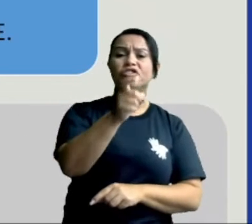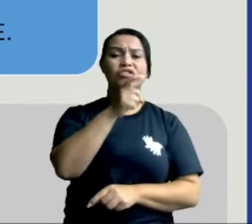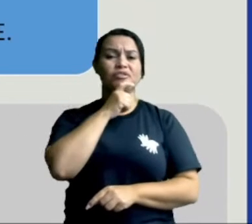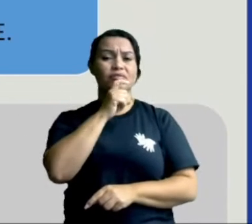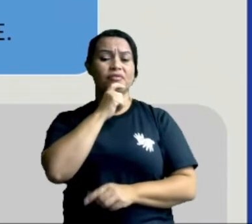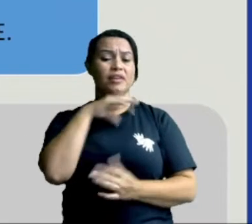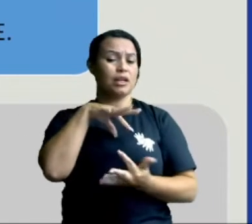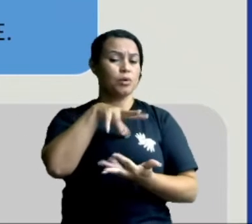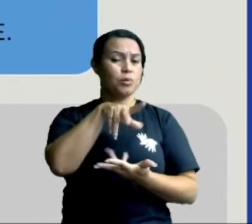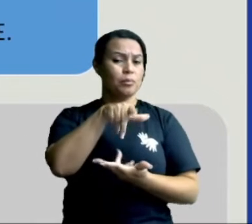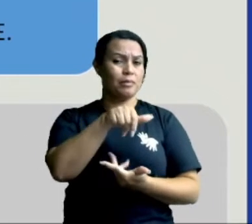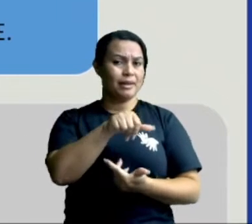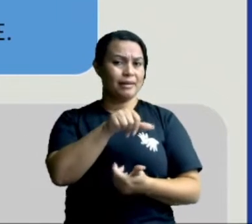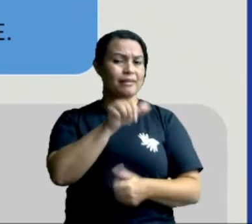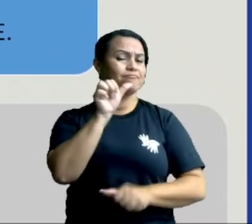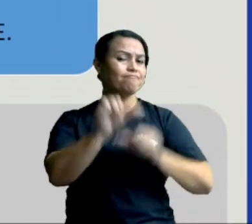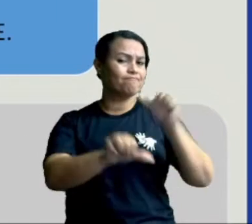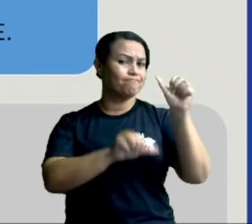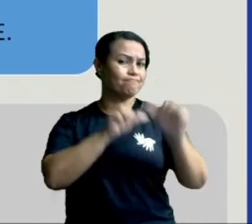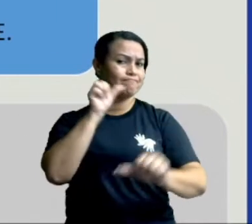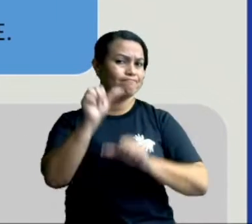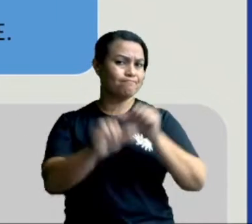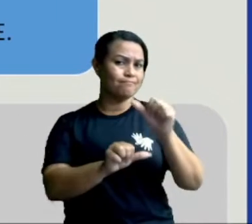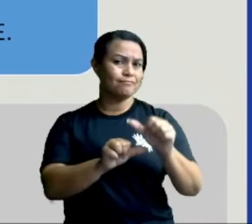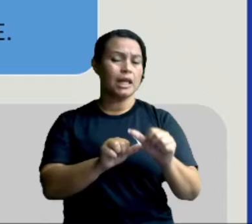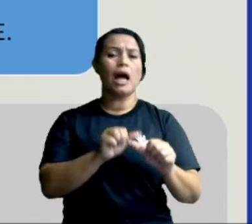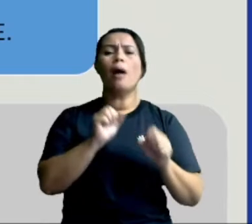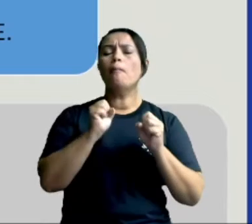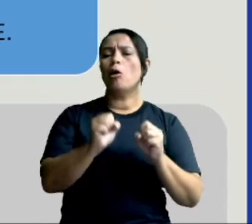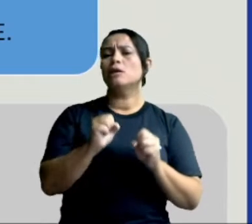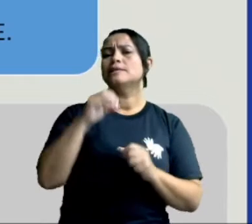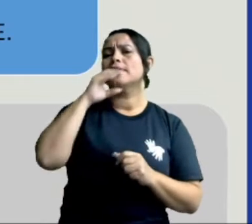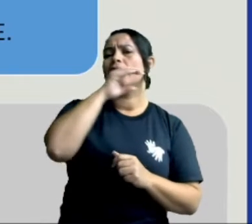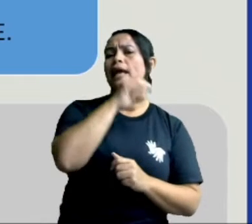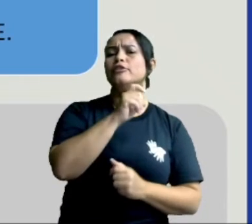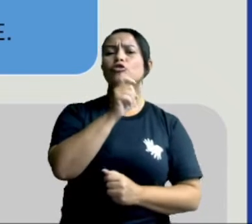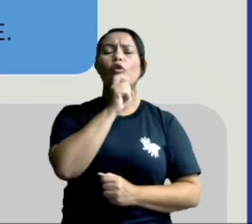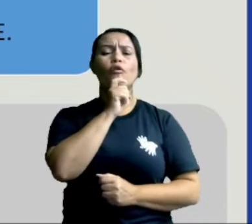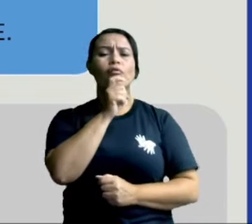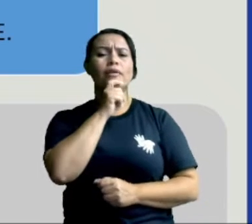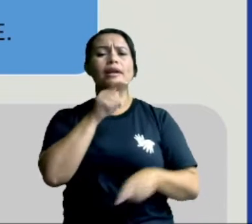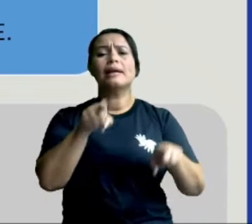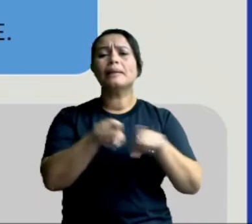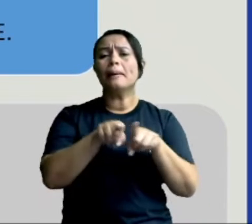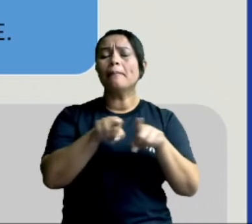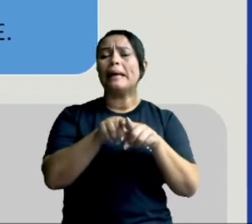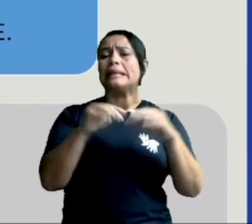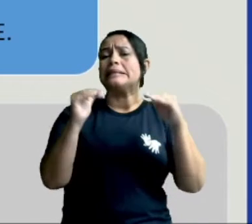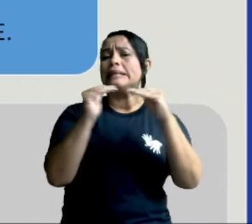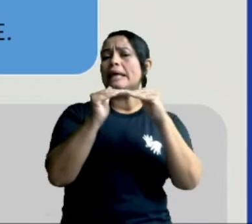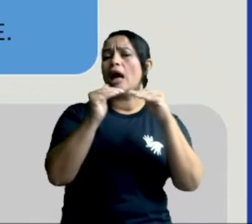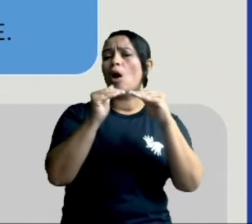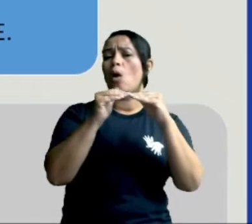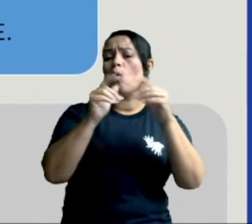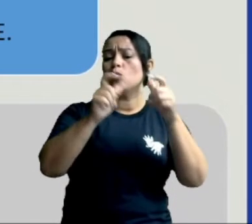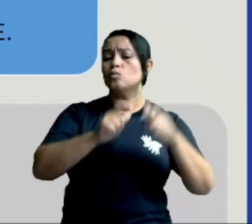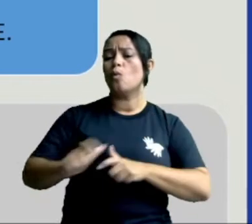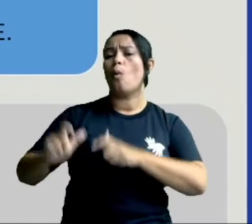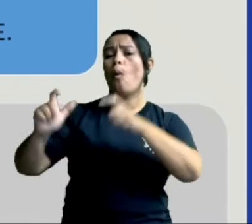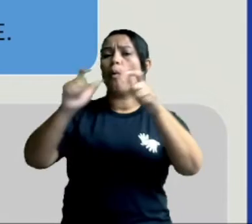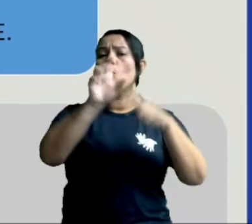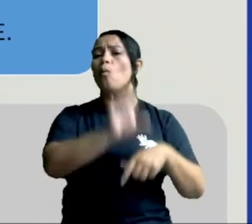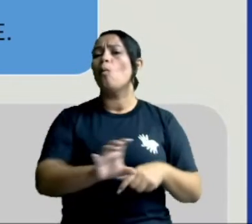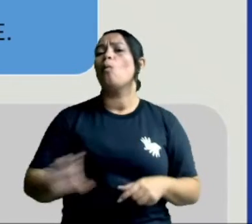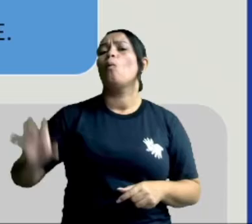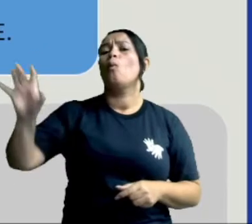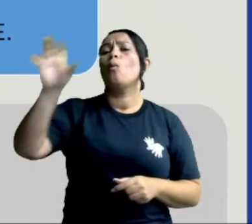planeta e vice-versa pode ser quente ou fria de acordo com a sua região de origem